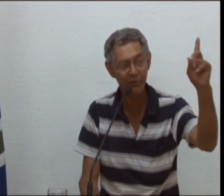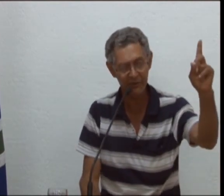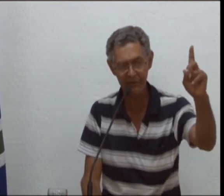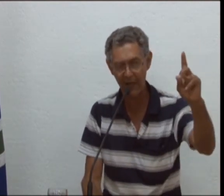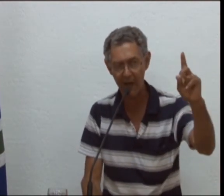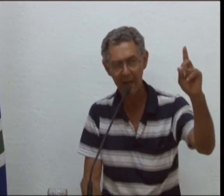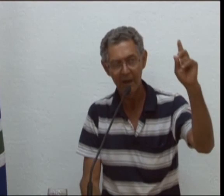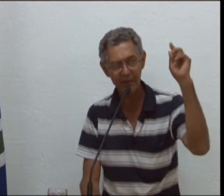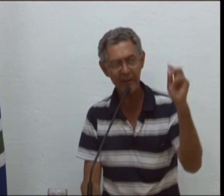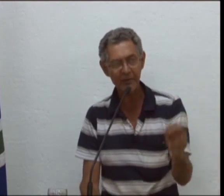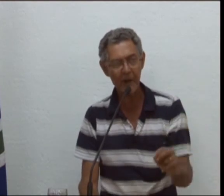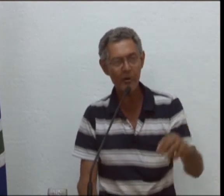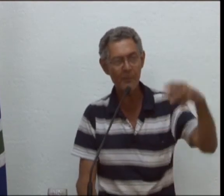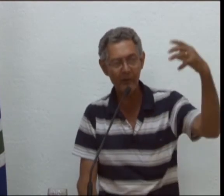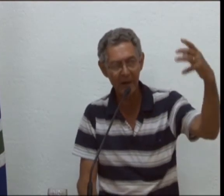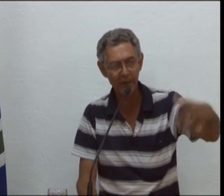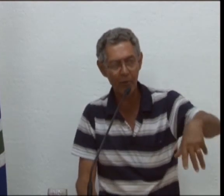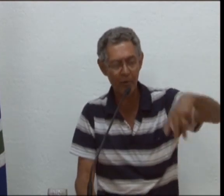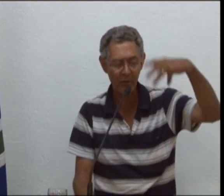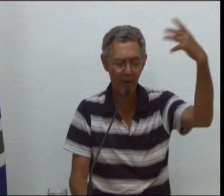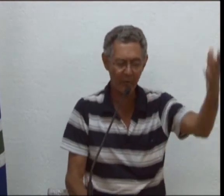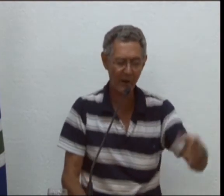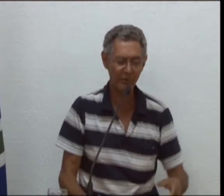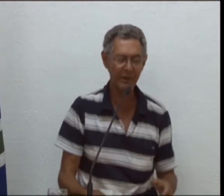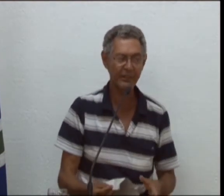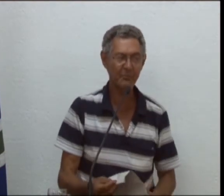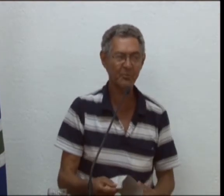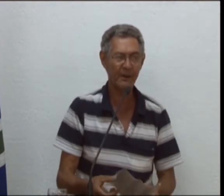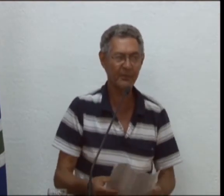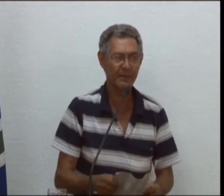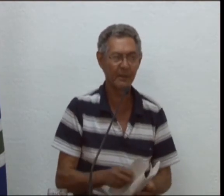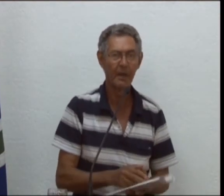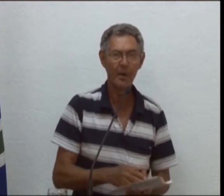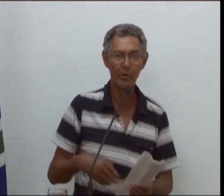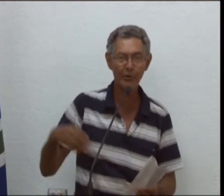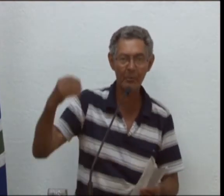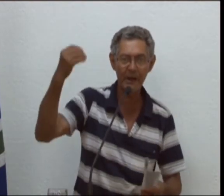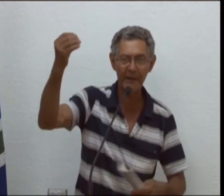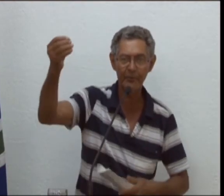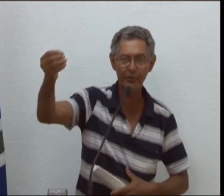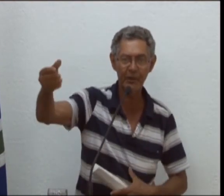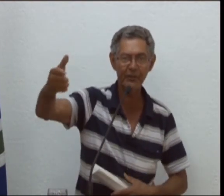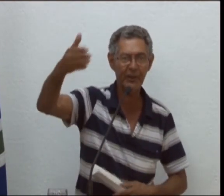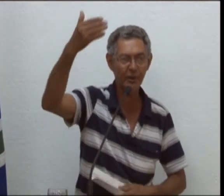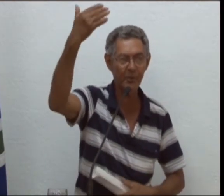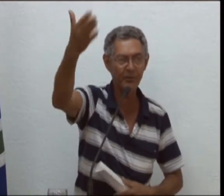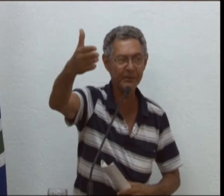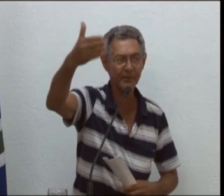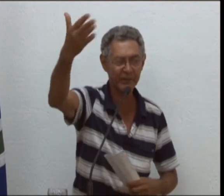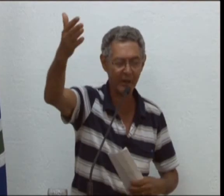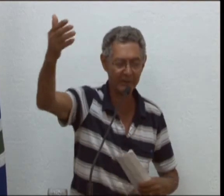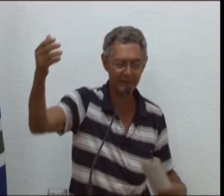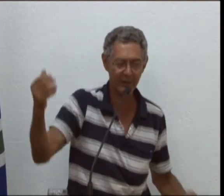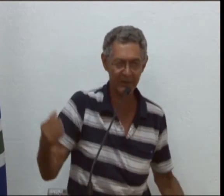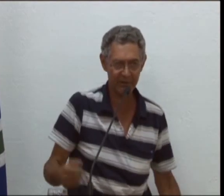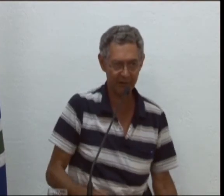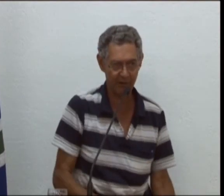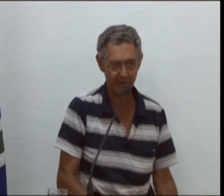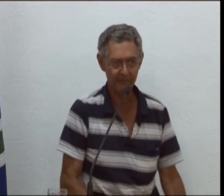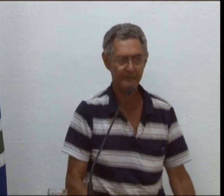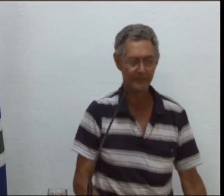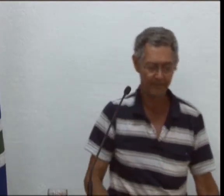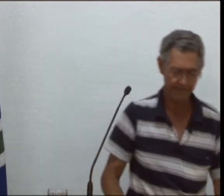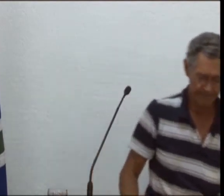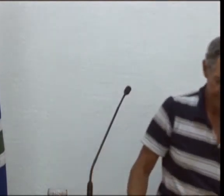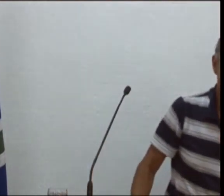apelo. E vai nos visitar. E se quiser comprar uma leitoa ou comprar alguma coisa, lá temos para vender. Muito obrigado a vocês. Sejam bem-vindos ao assentamento